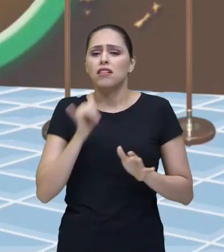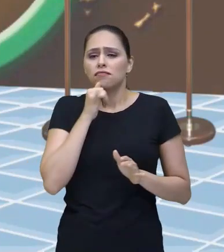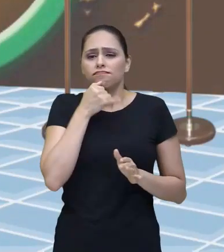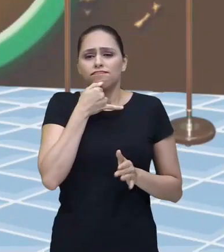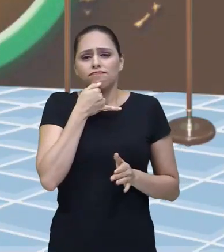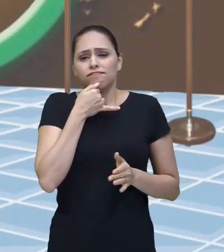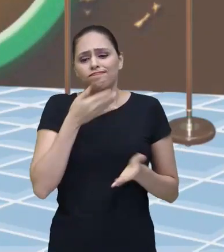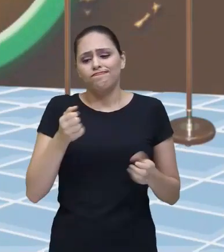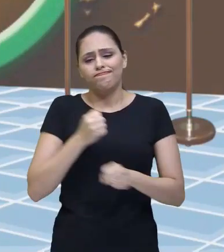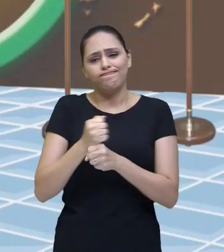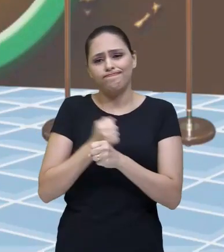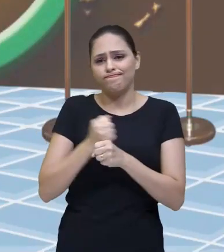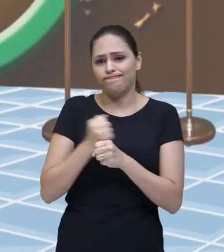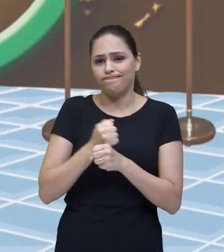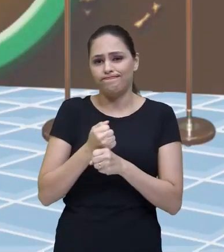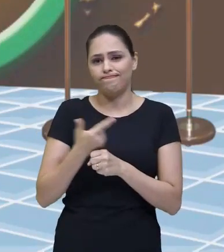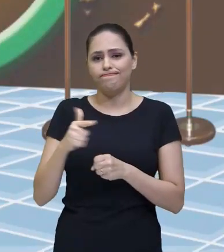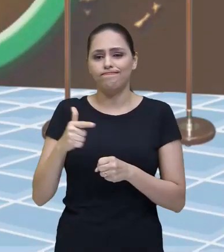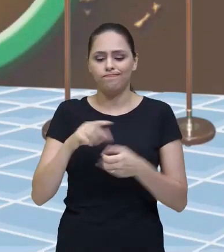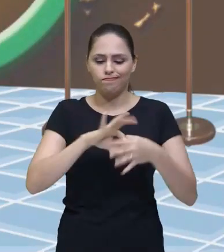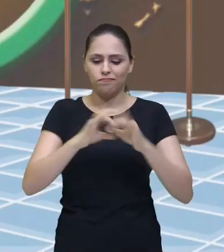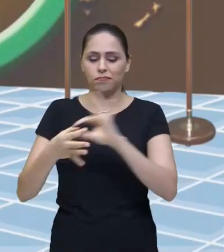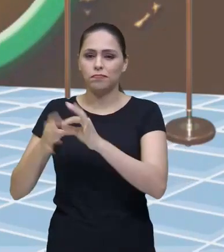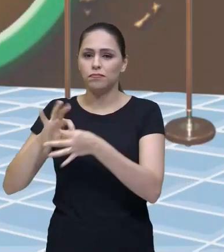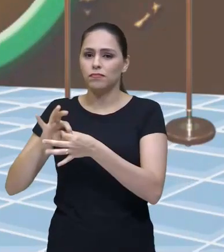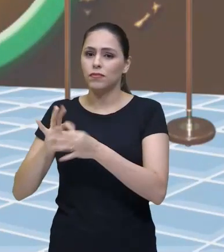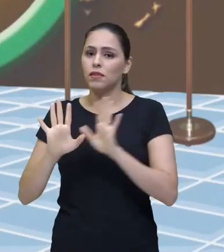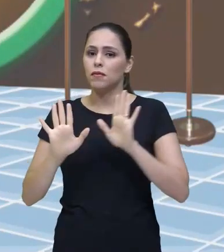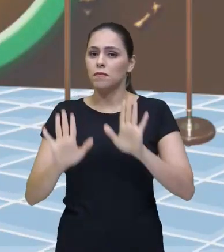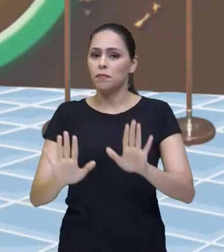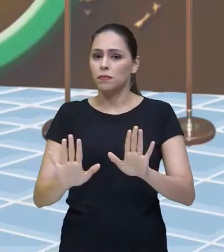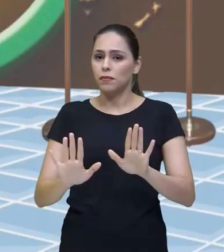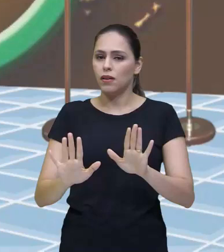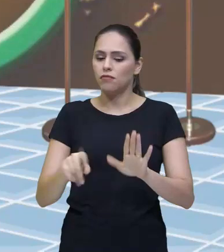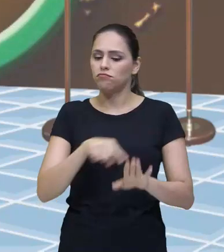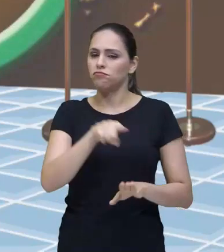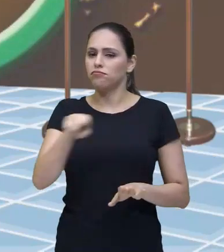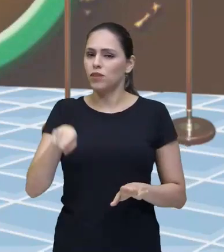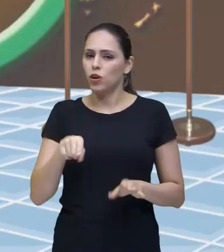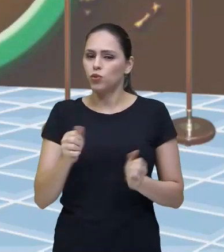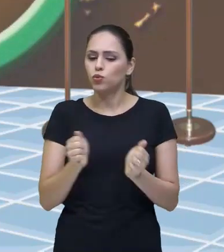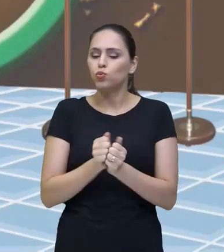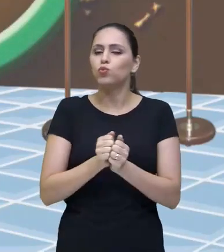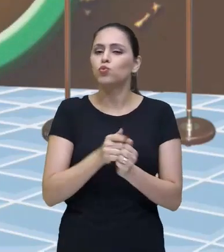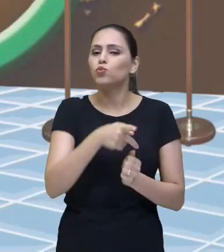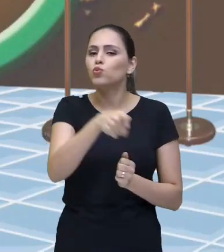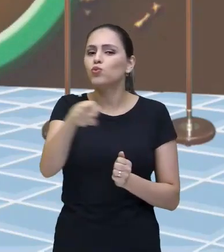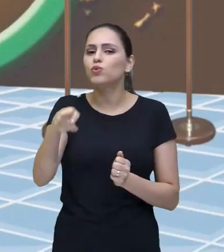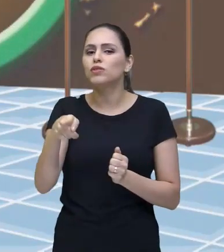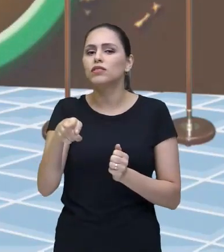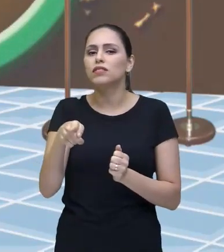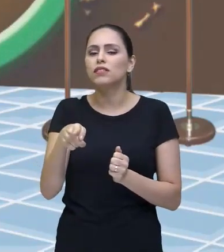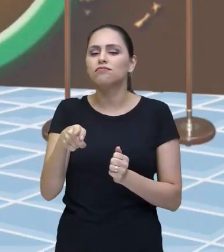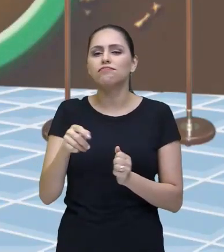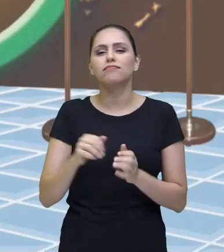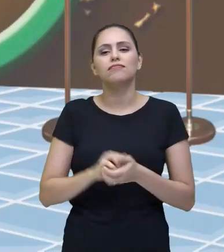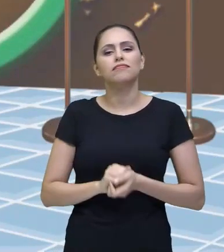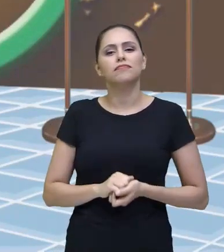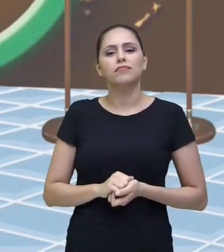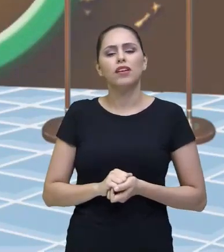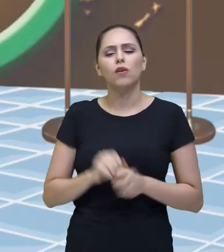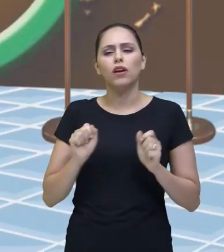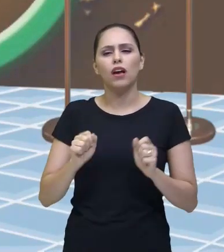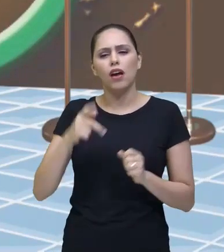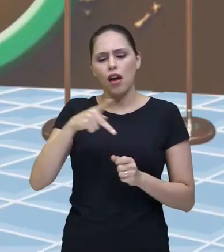poder fazer as Olimpíadas. Mas nós aqui da Divisão de Educação Infantil, junto com vocês, em homenagem ao povo